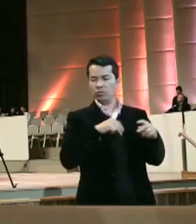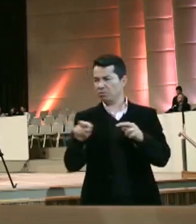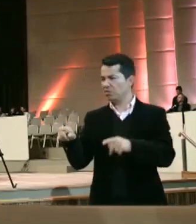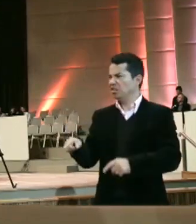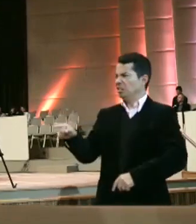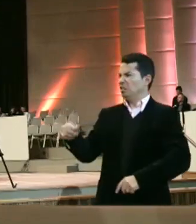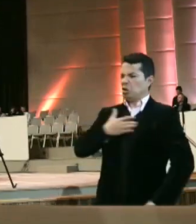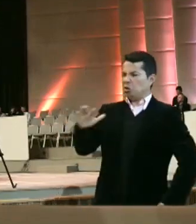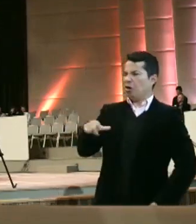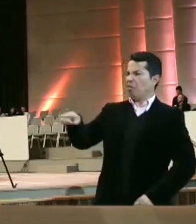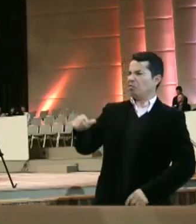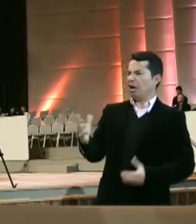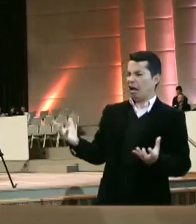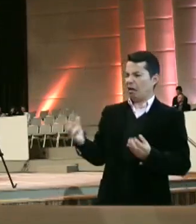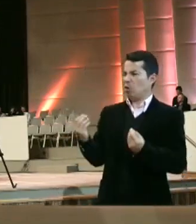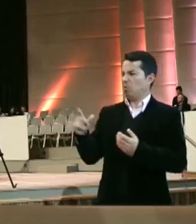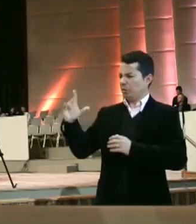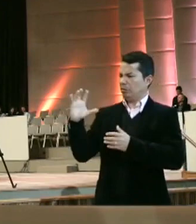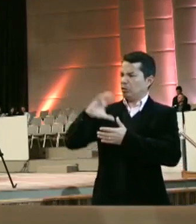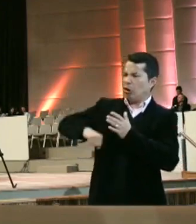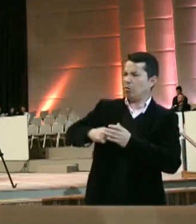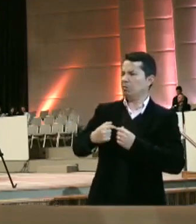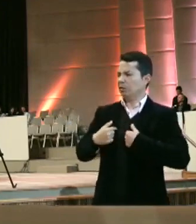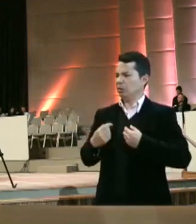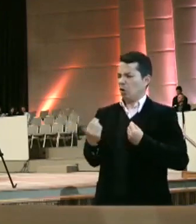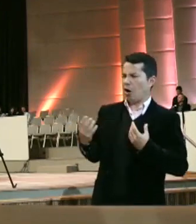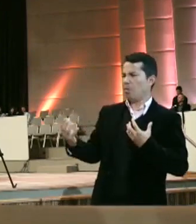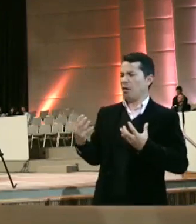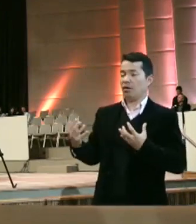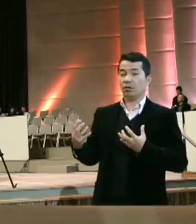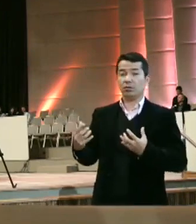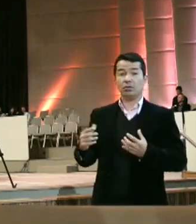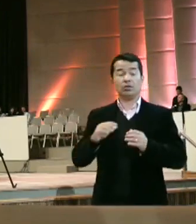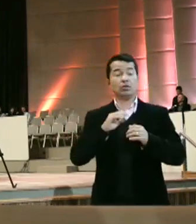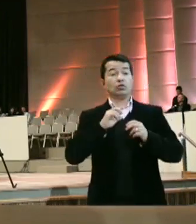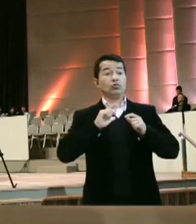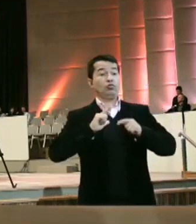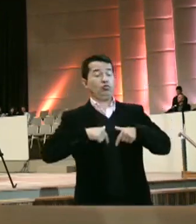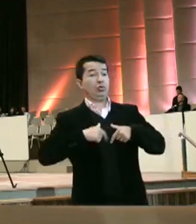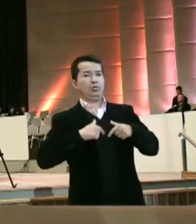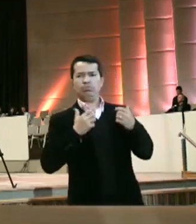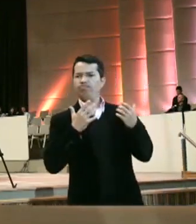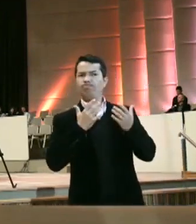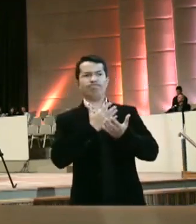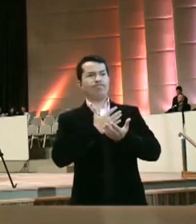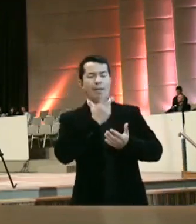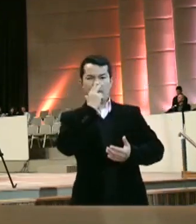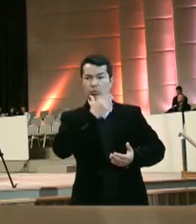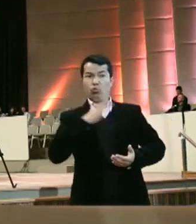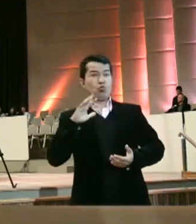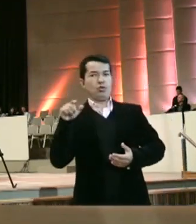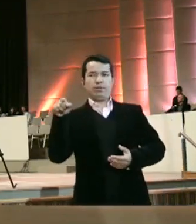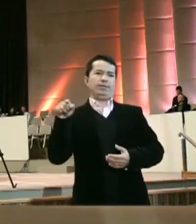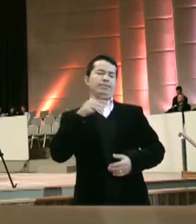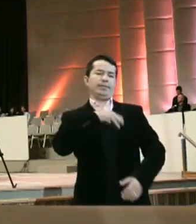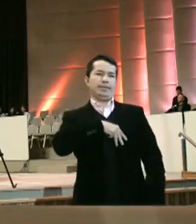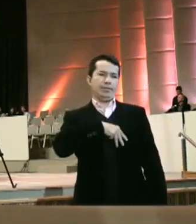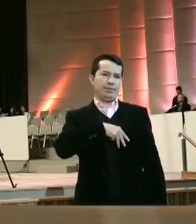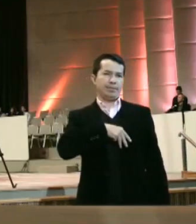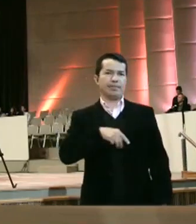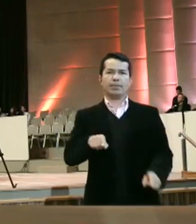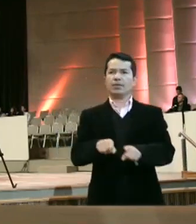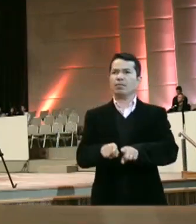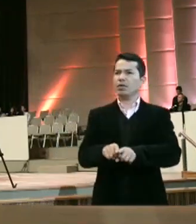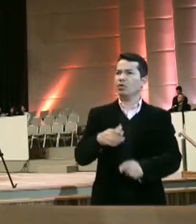aos opressores. E, portanto, os judeus não gostavam de nenhum publicano e